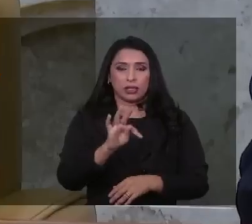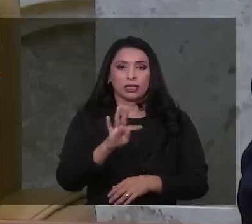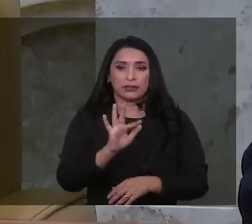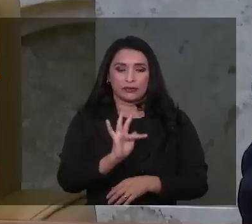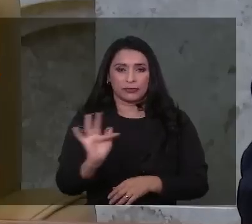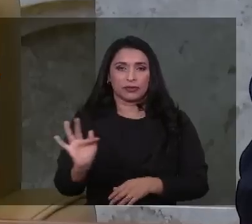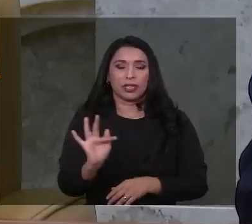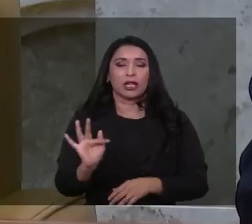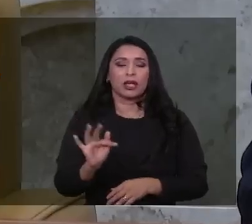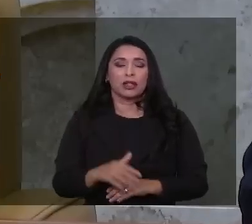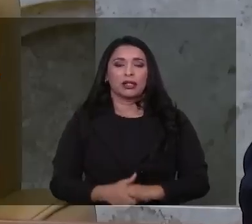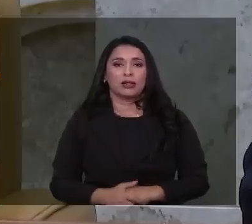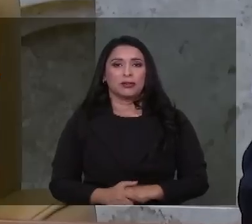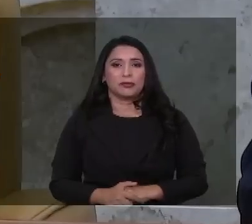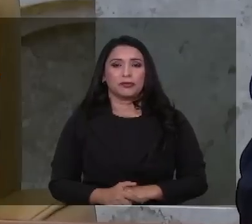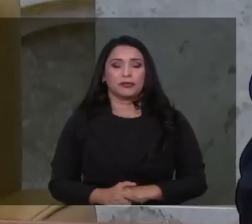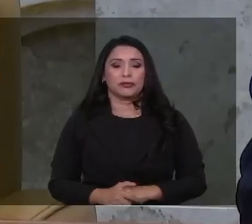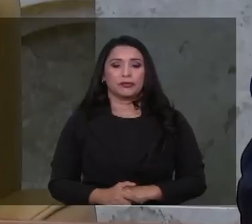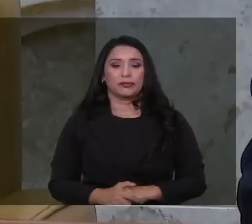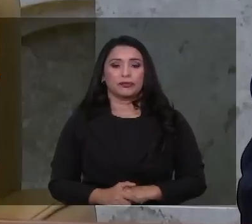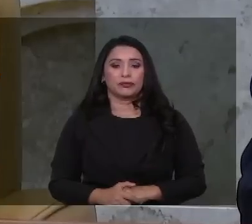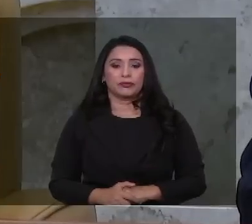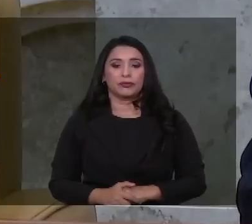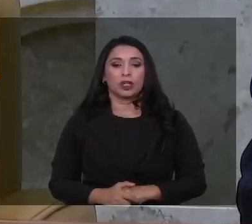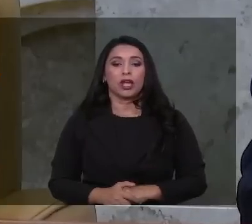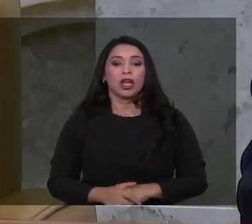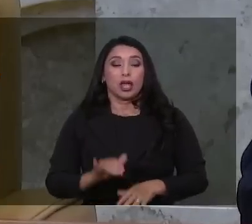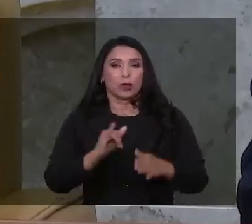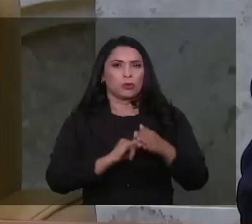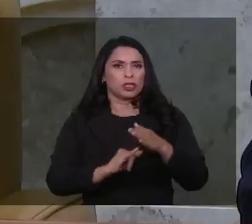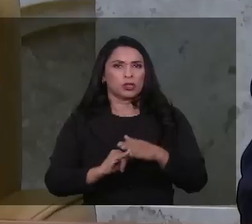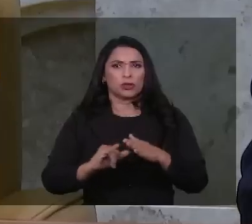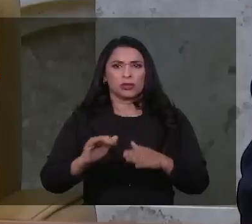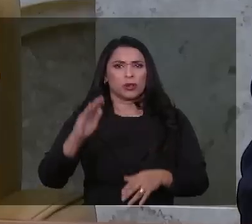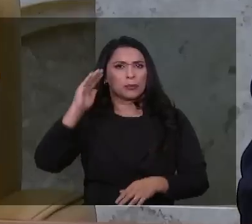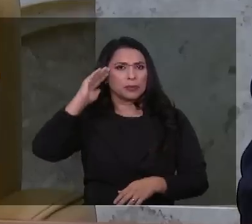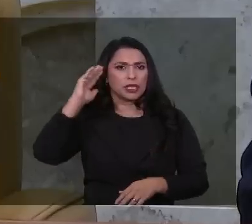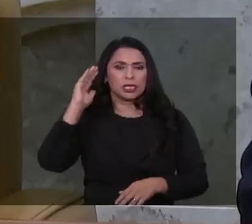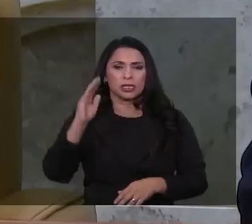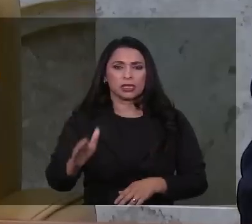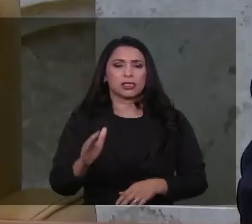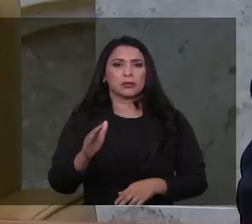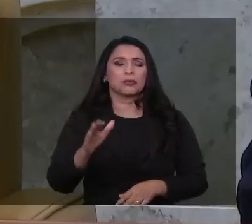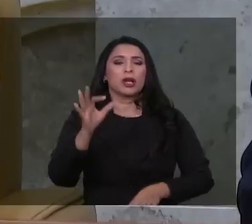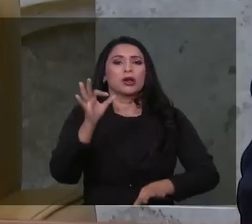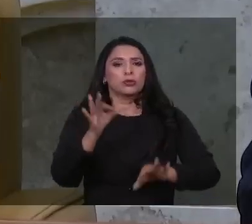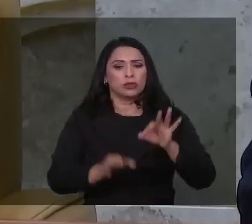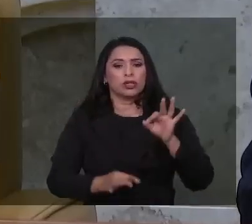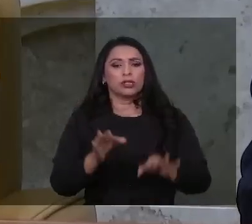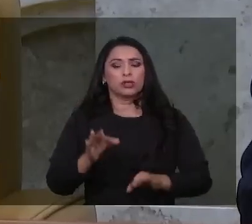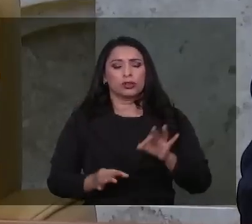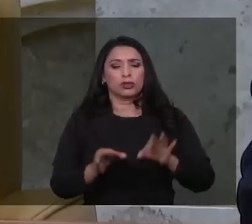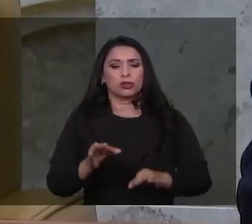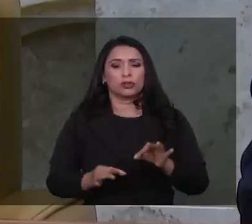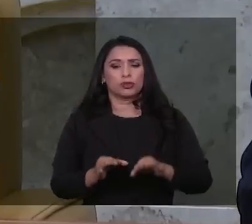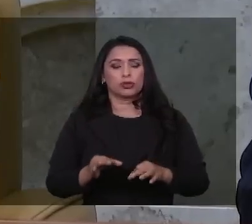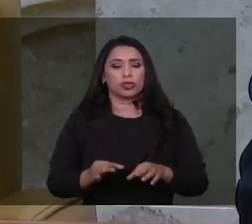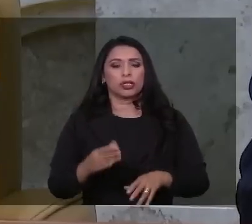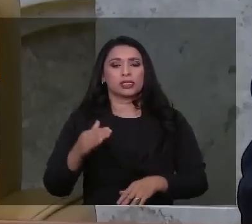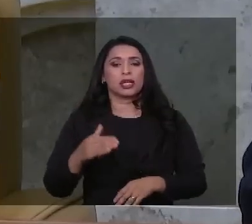Federal. Sendo uma instituição essencial à justiça, o parquê brasileiro posta-se ao lado de